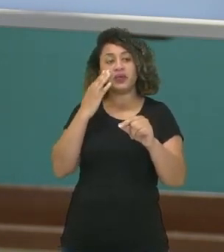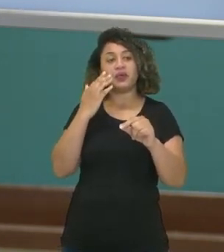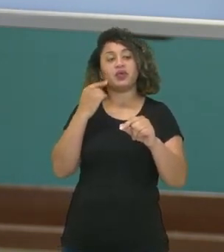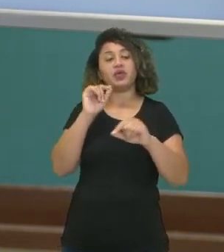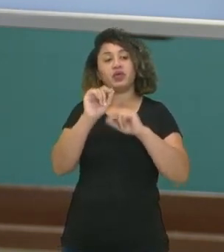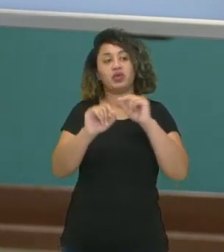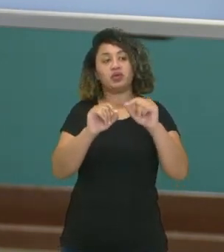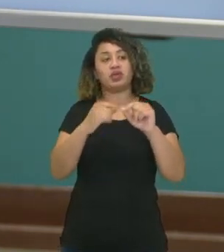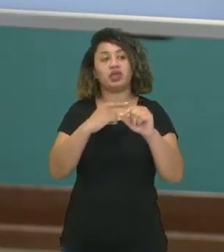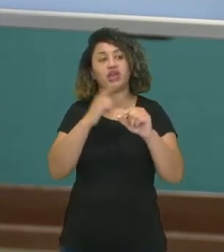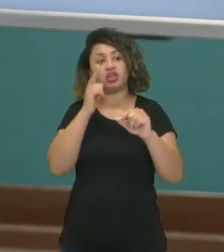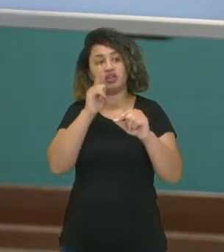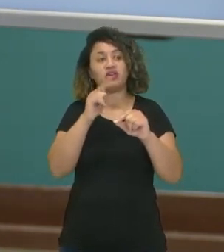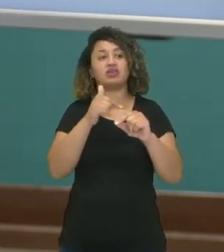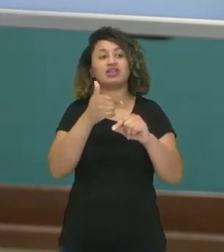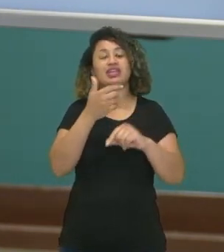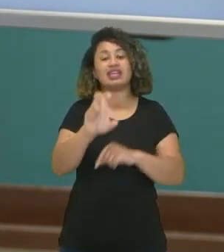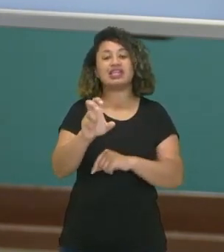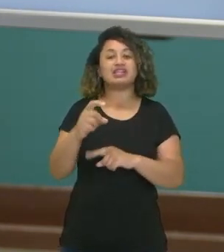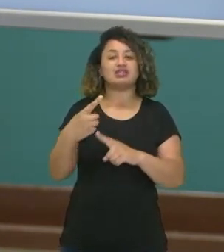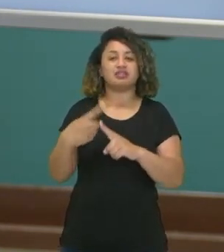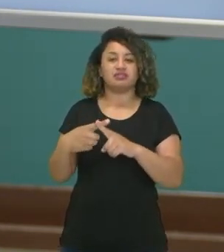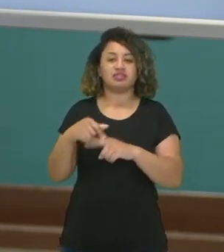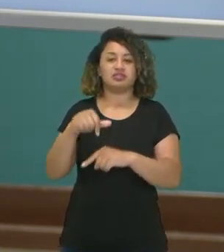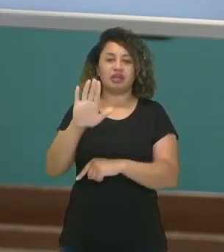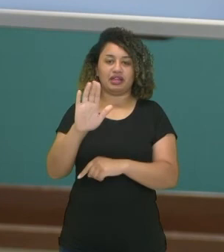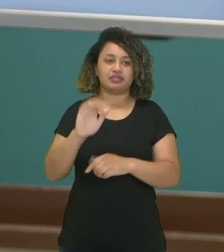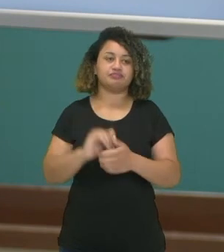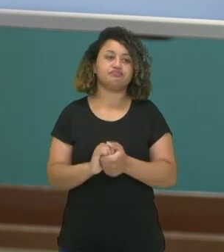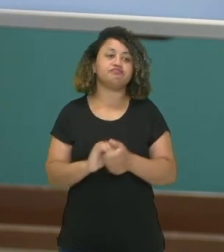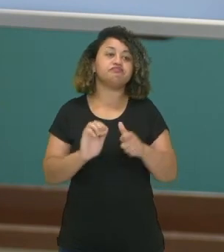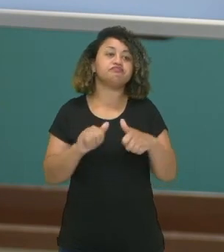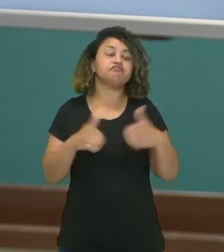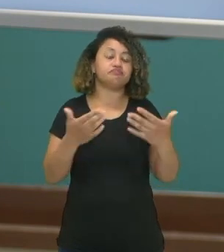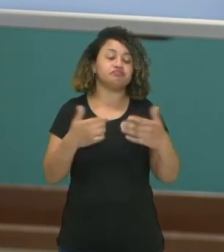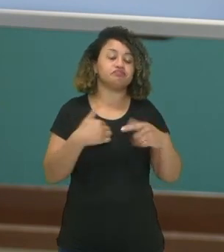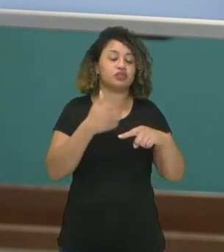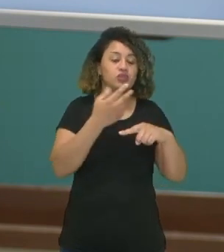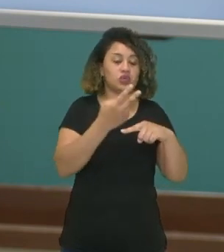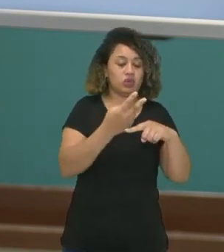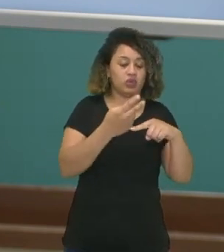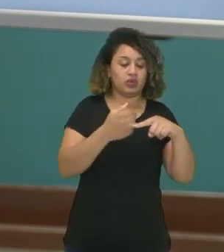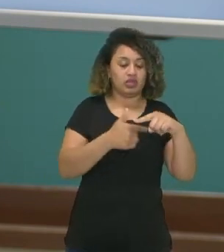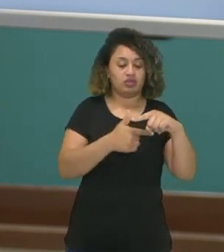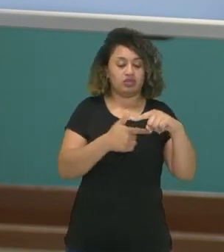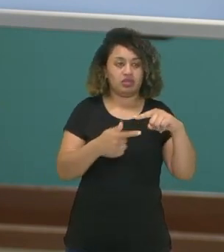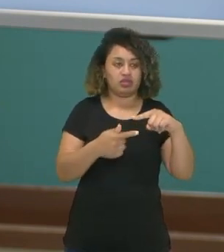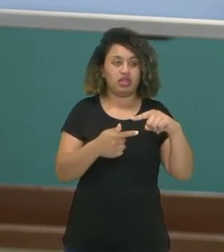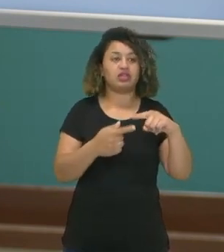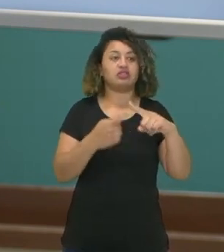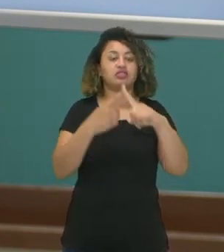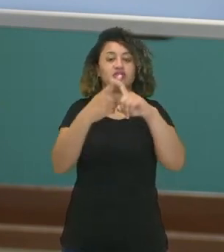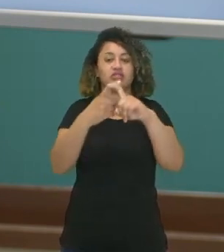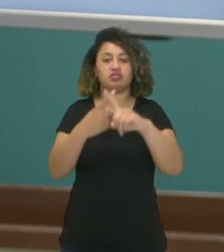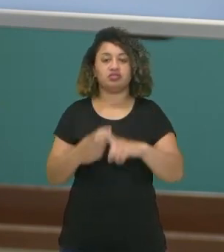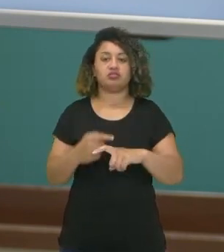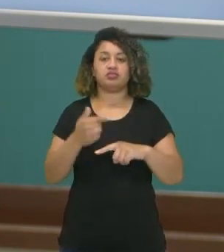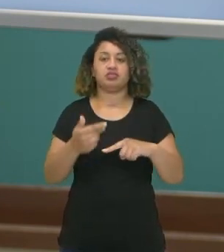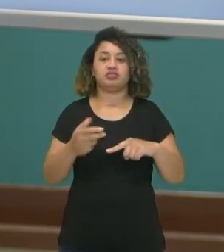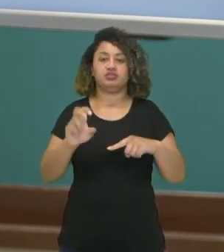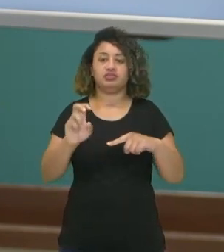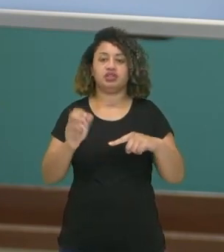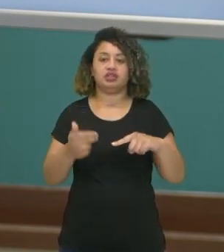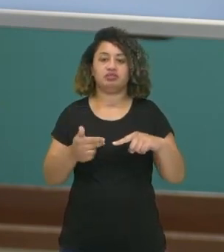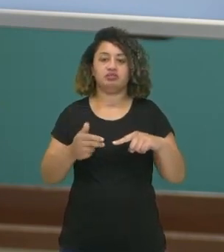autonomia 15 vezes maior. Bom, se eu pegar essa proporção então e multiplicar